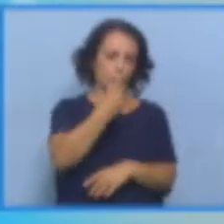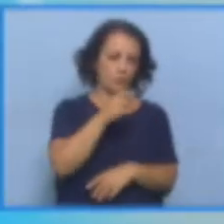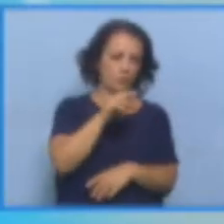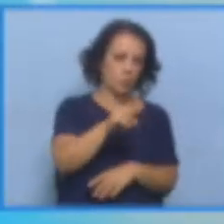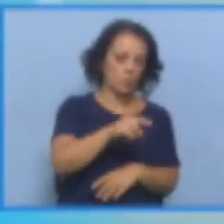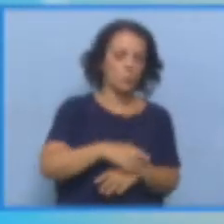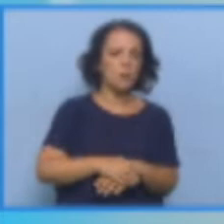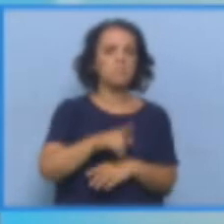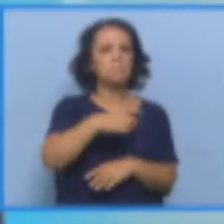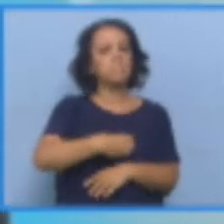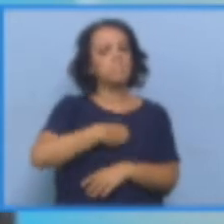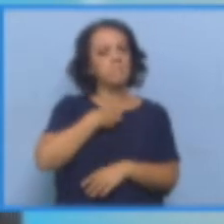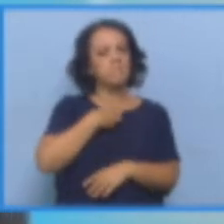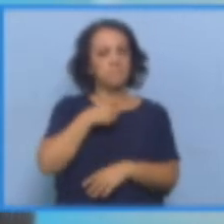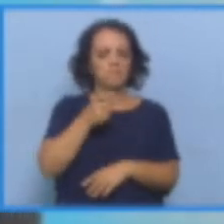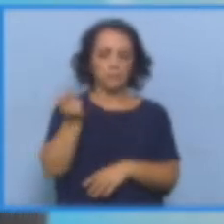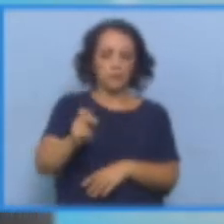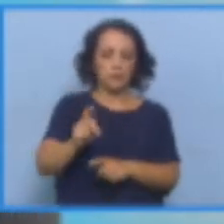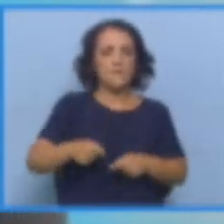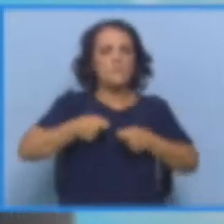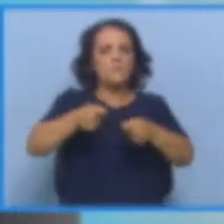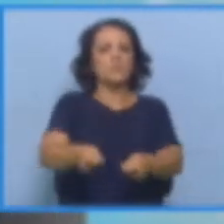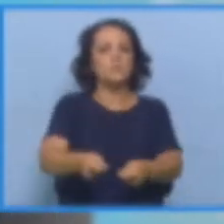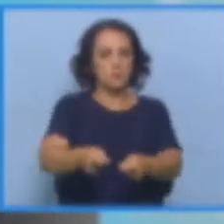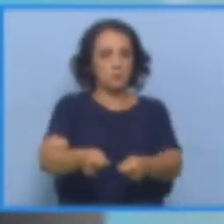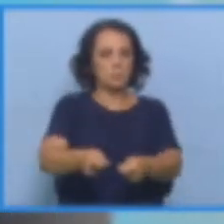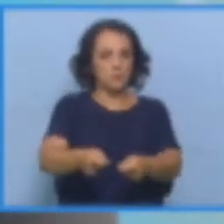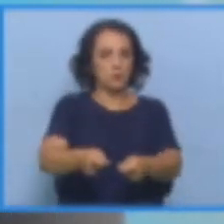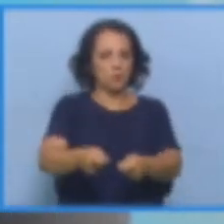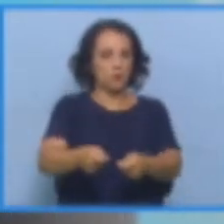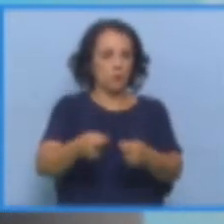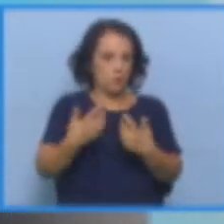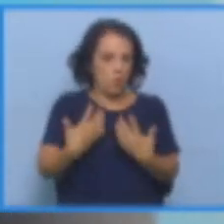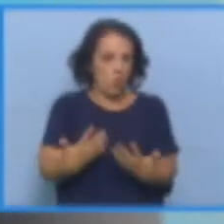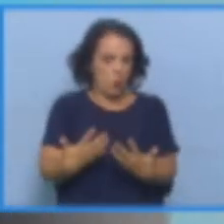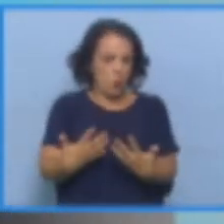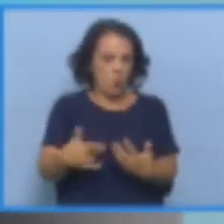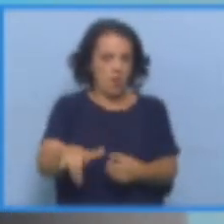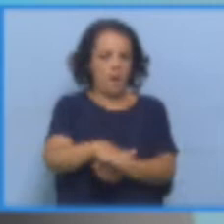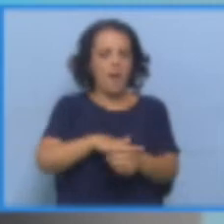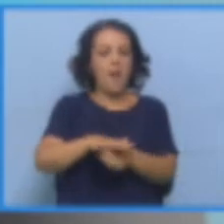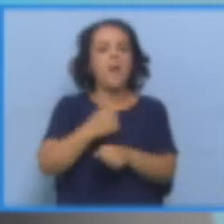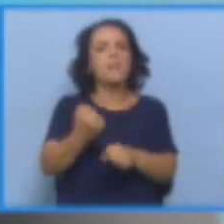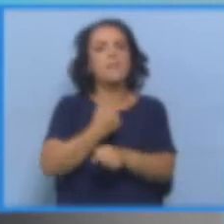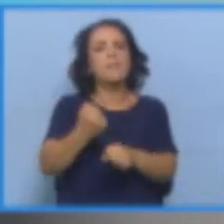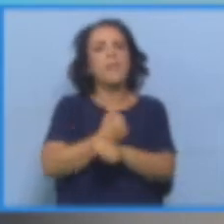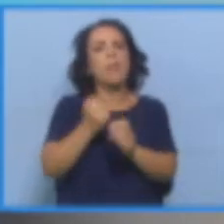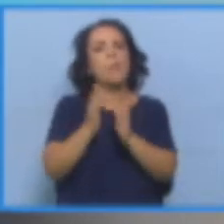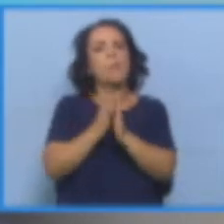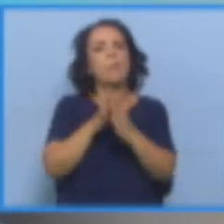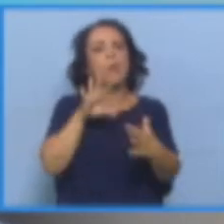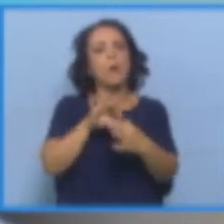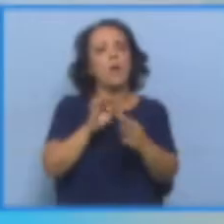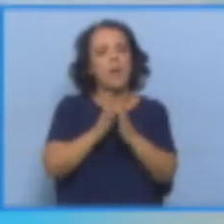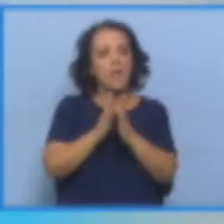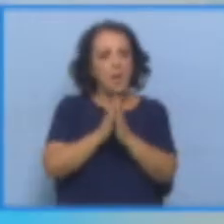como oportuno este investimento, digamos assim, que se está a fazer nesta atividade pastoral da Igreja? Não podia ser de